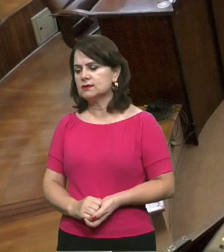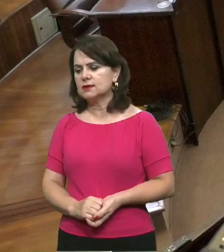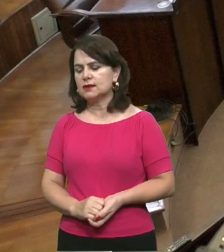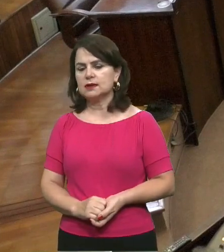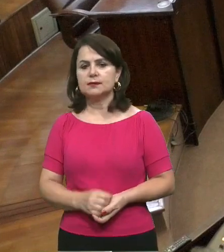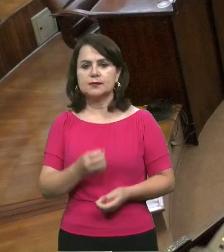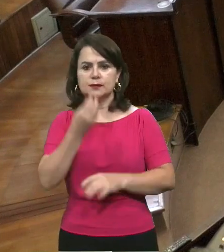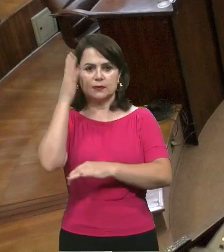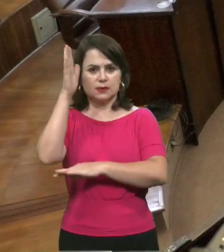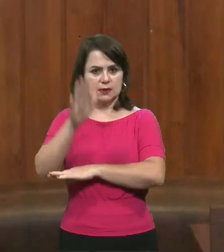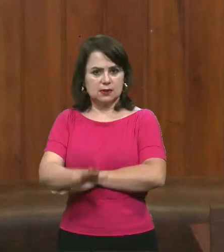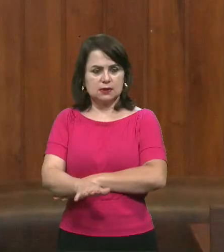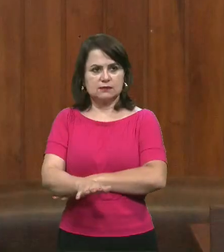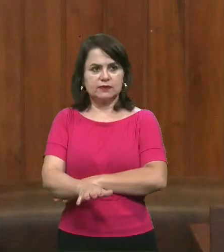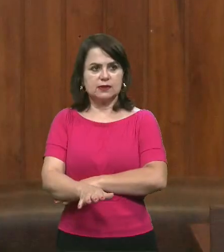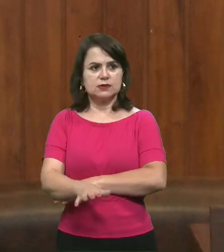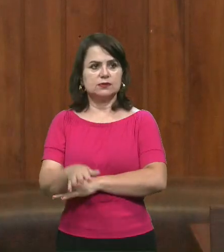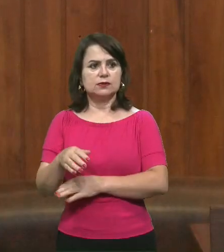Boa tarde a todos.